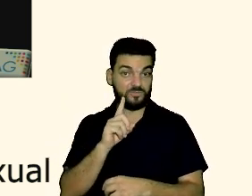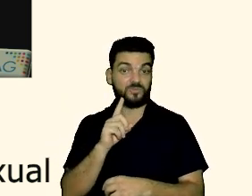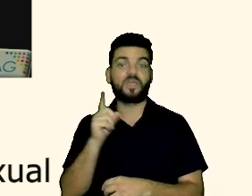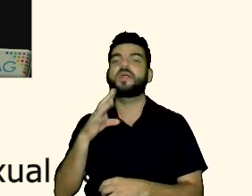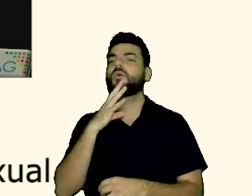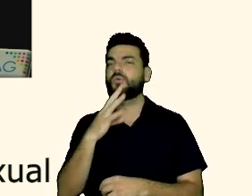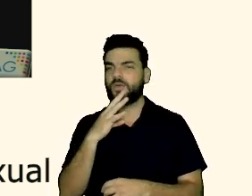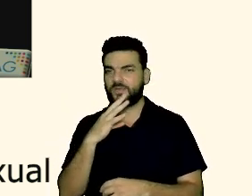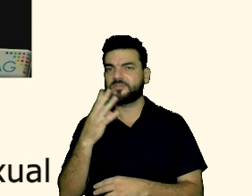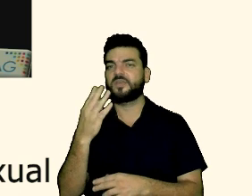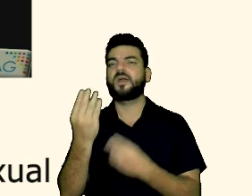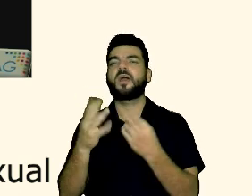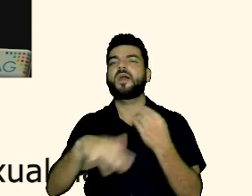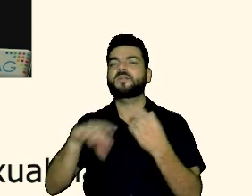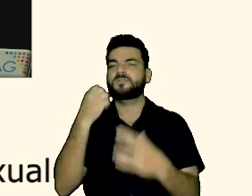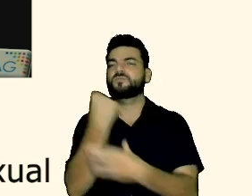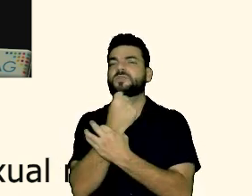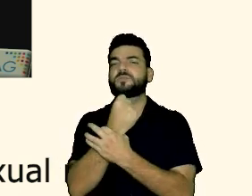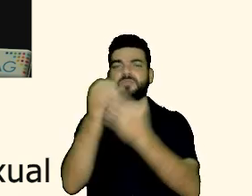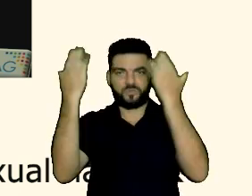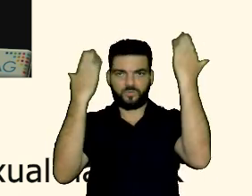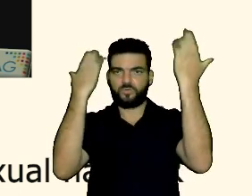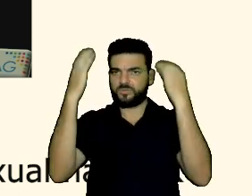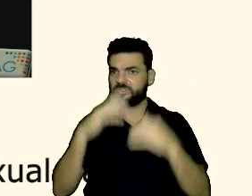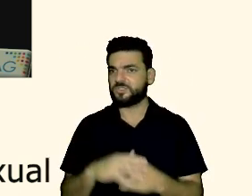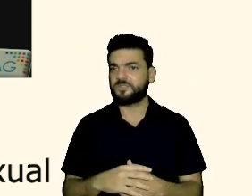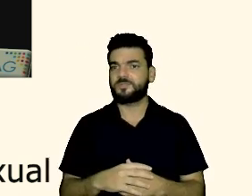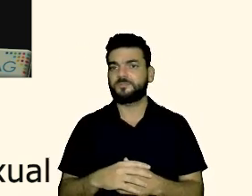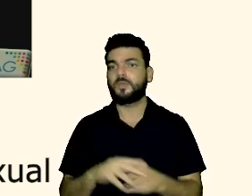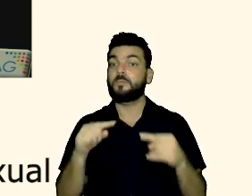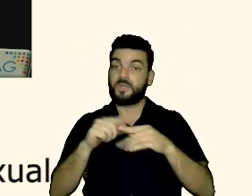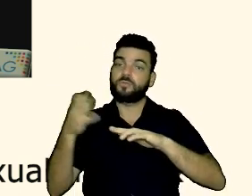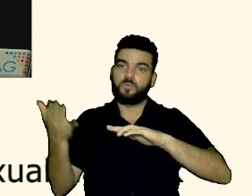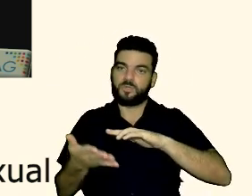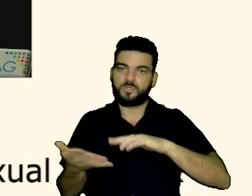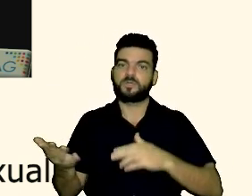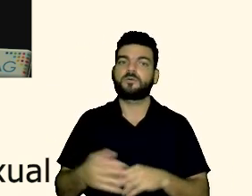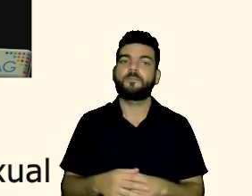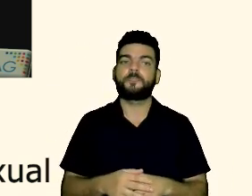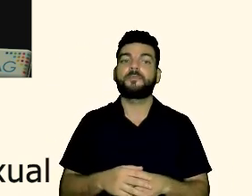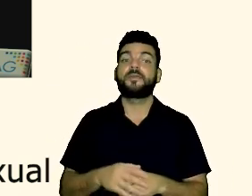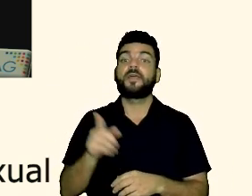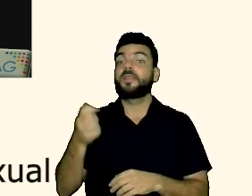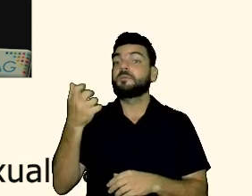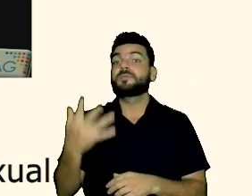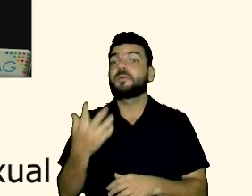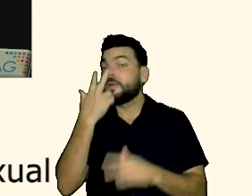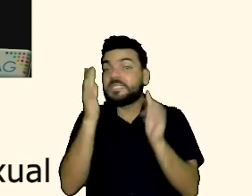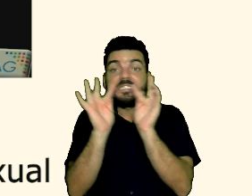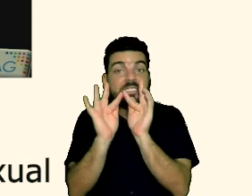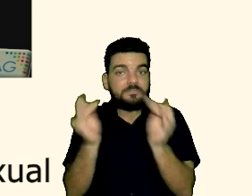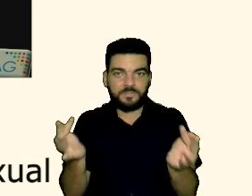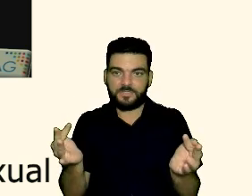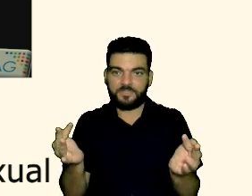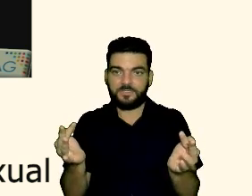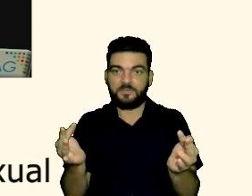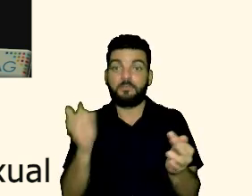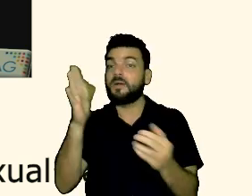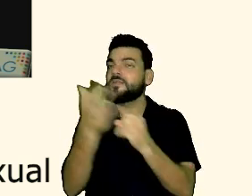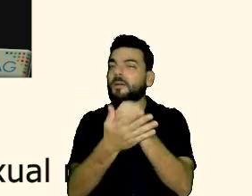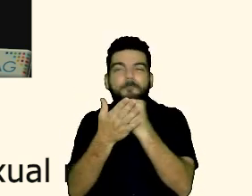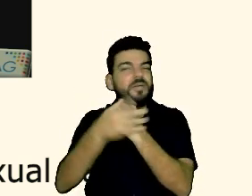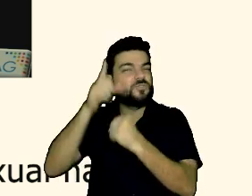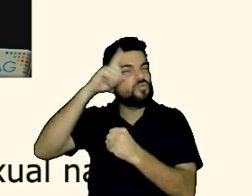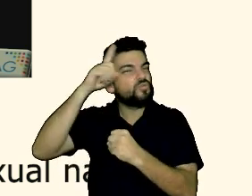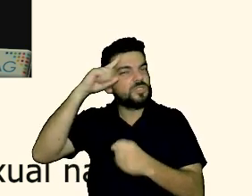contemporânea, ela traz uma visão tão simples, mas que poderia ser o nosso dia a dia no trabalho, que é gerar uma circunstância onde a